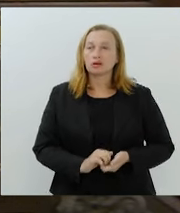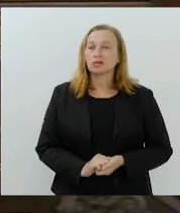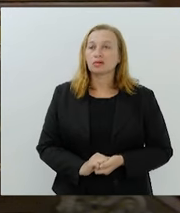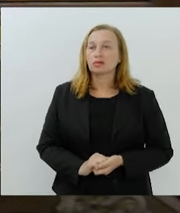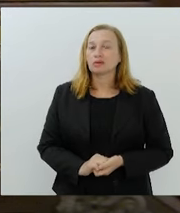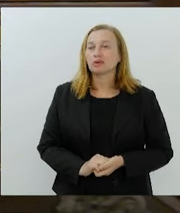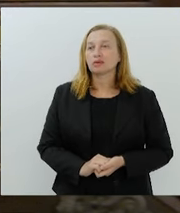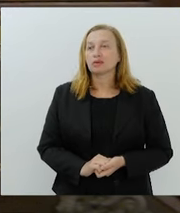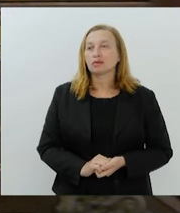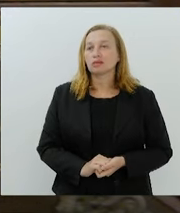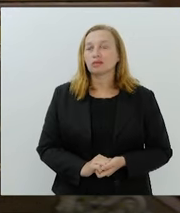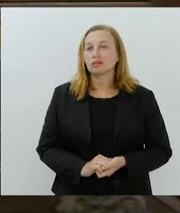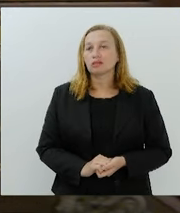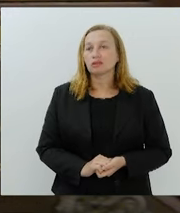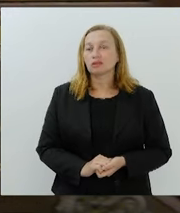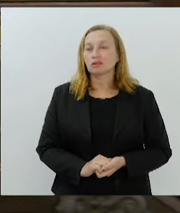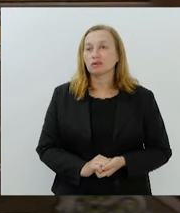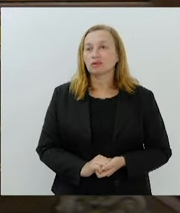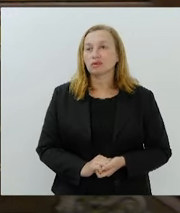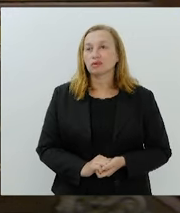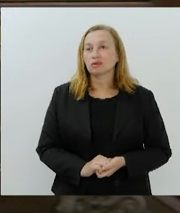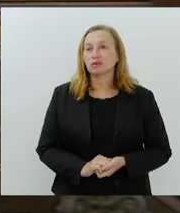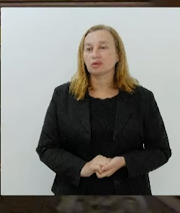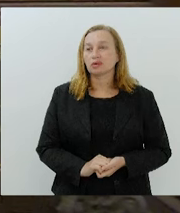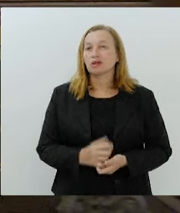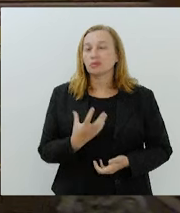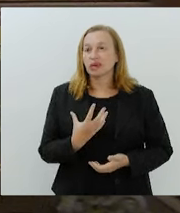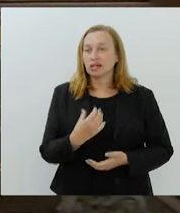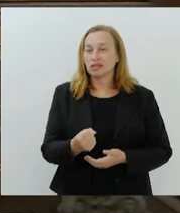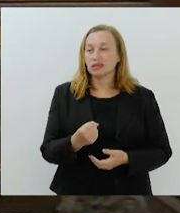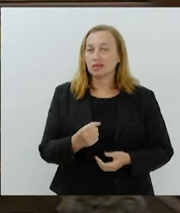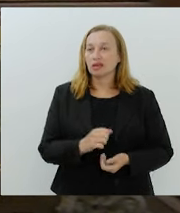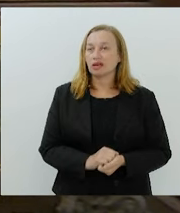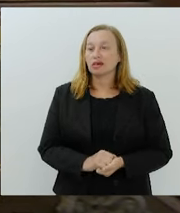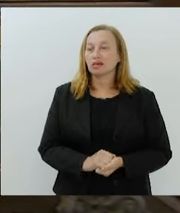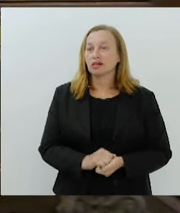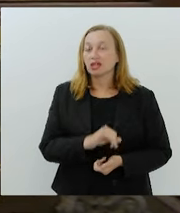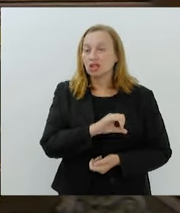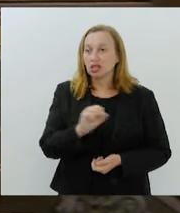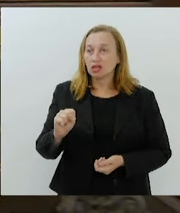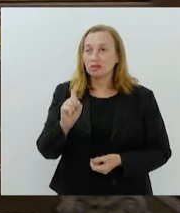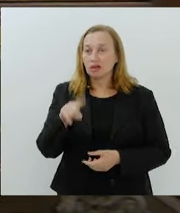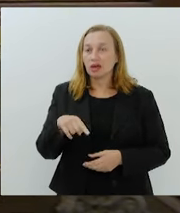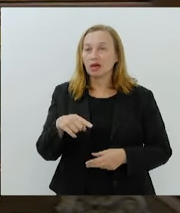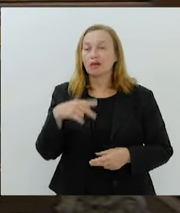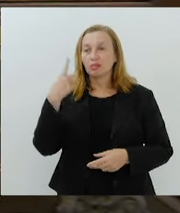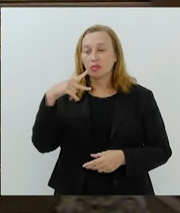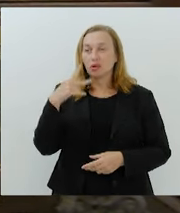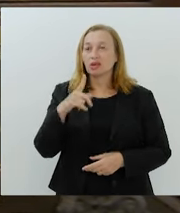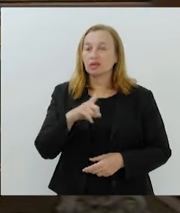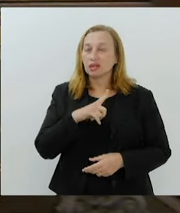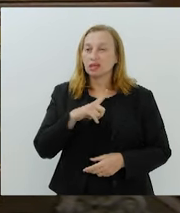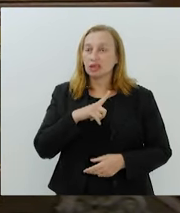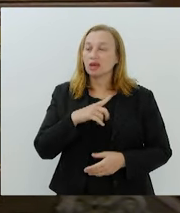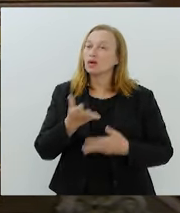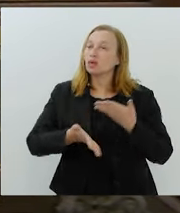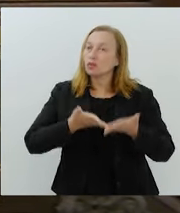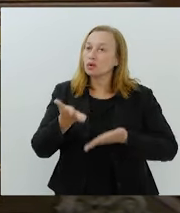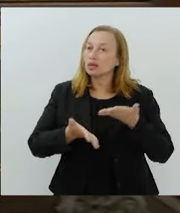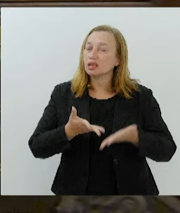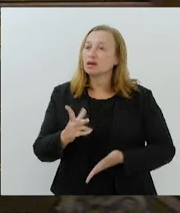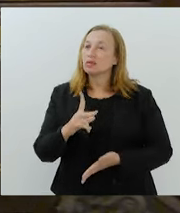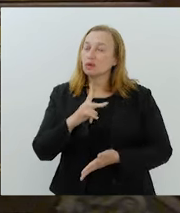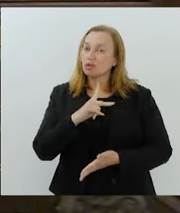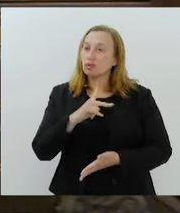de pré-condições para aceitar o cargo. Isso é político que tem zelo pela própria